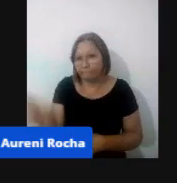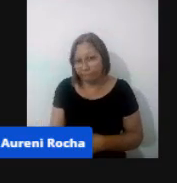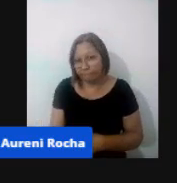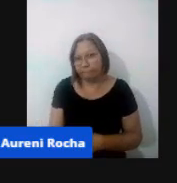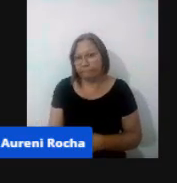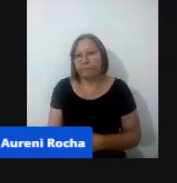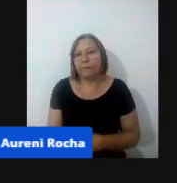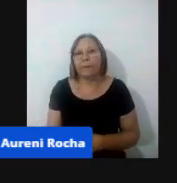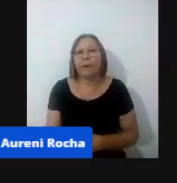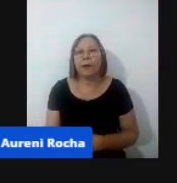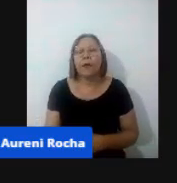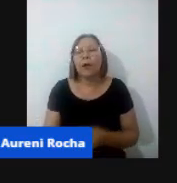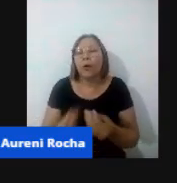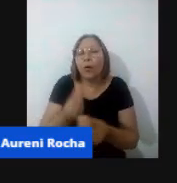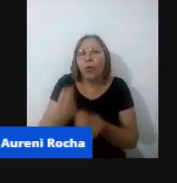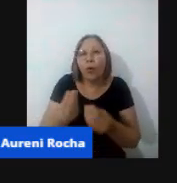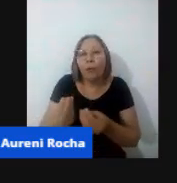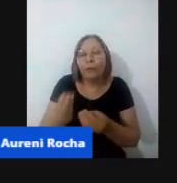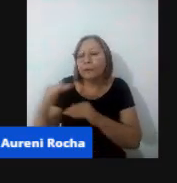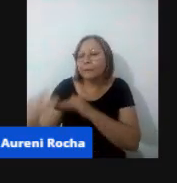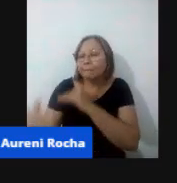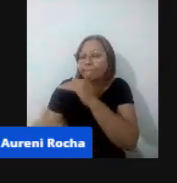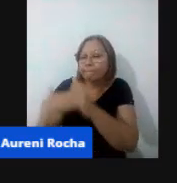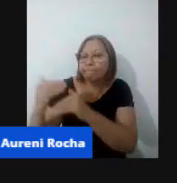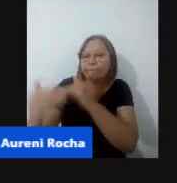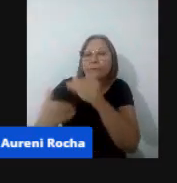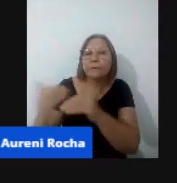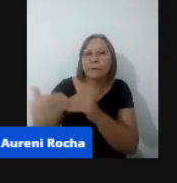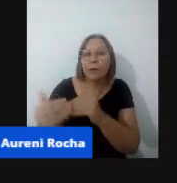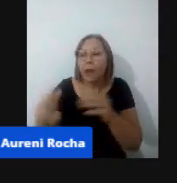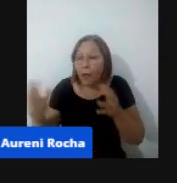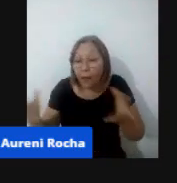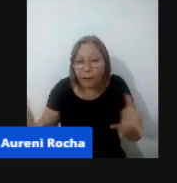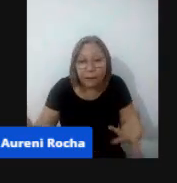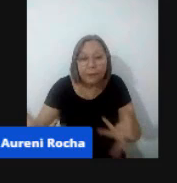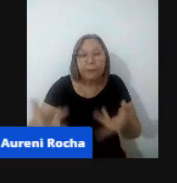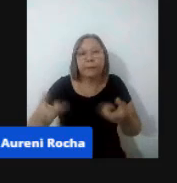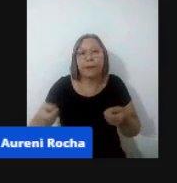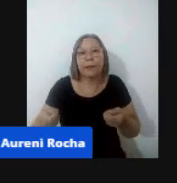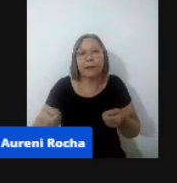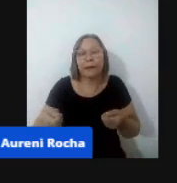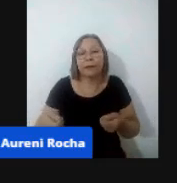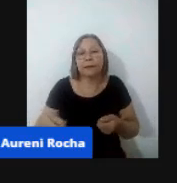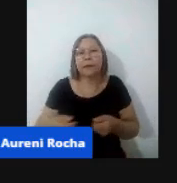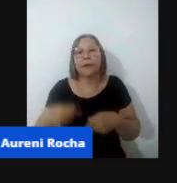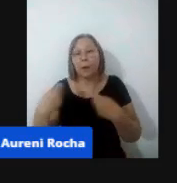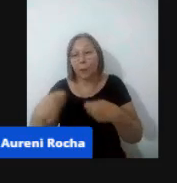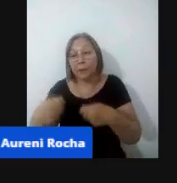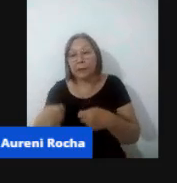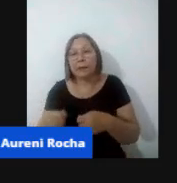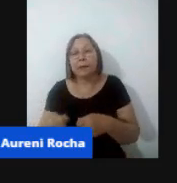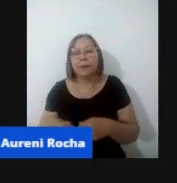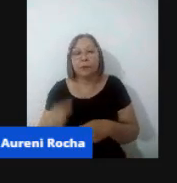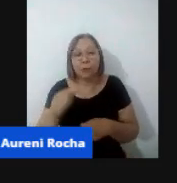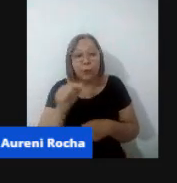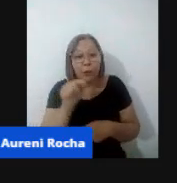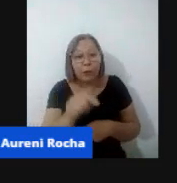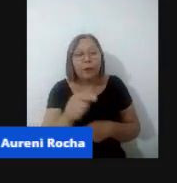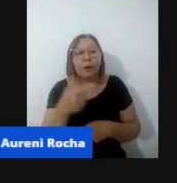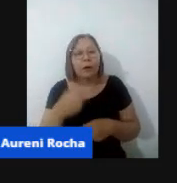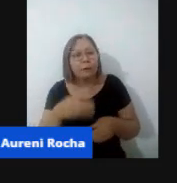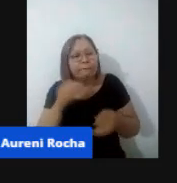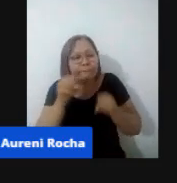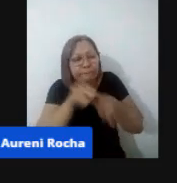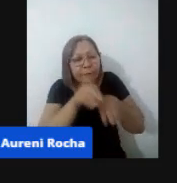o nível de desenvolvimento, as habilidades que eu preciso contemplar, as dificuldades que essa